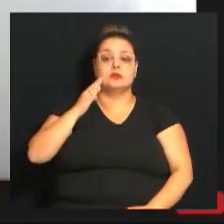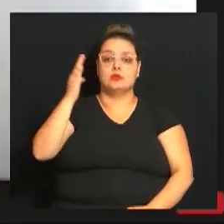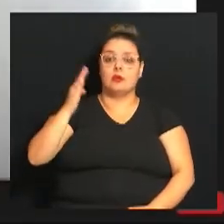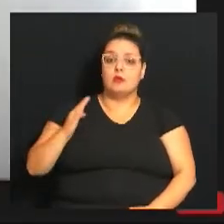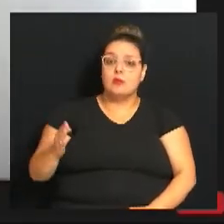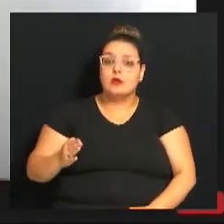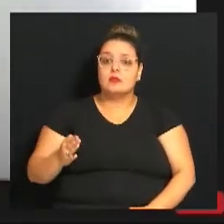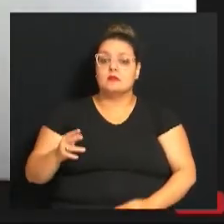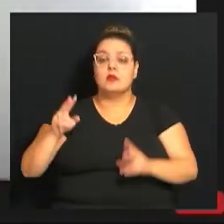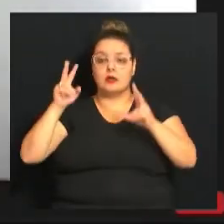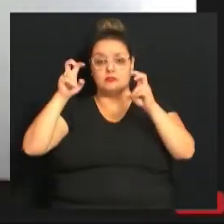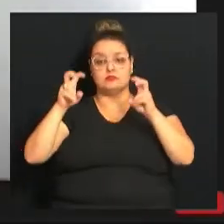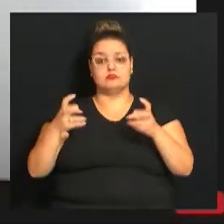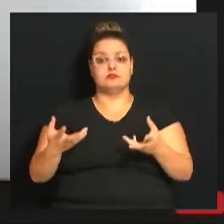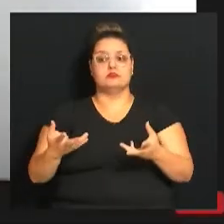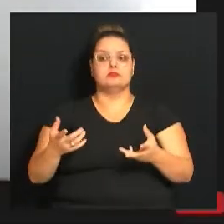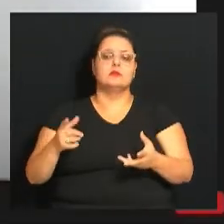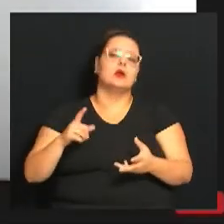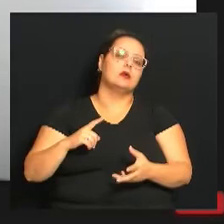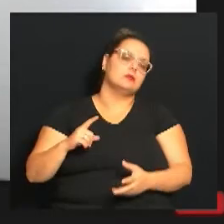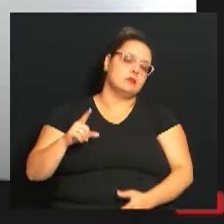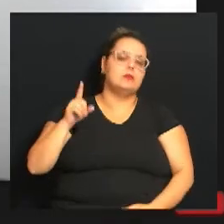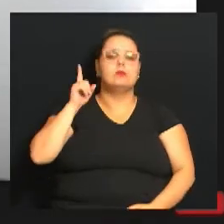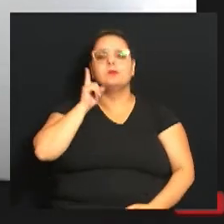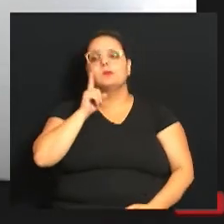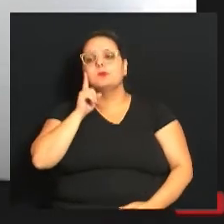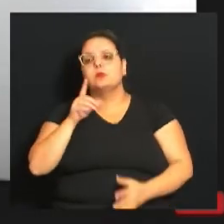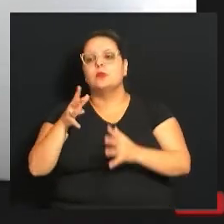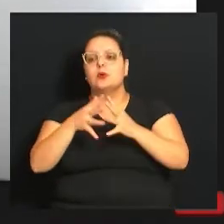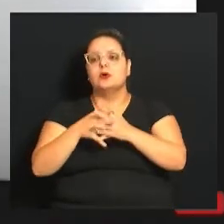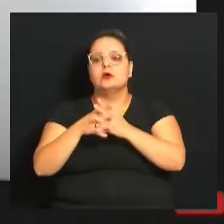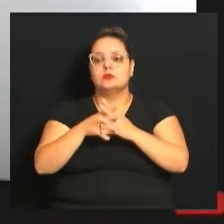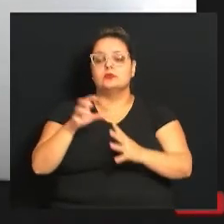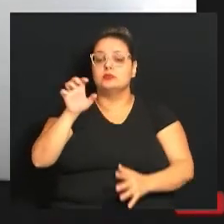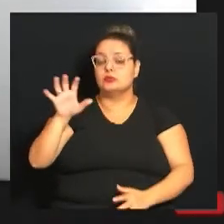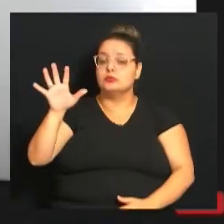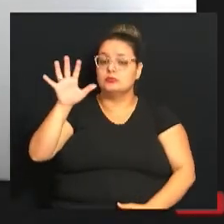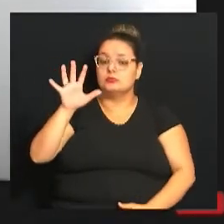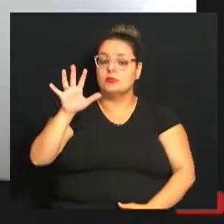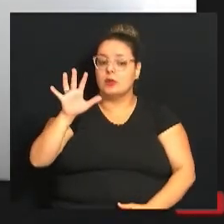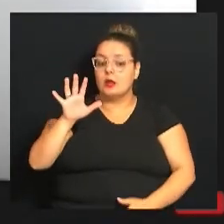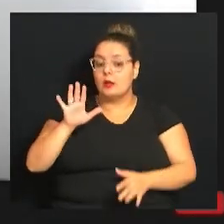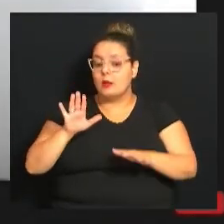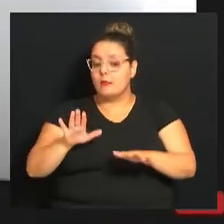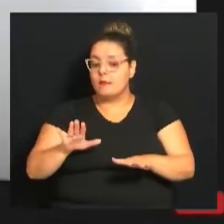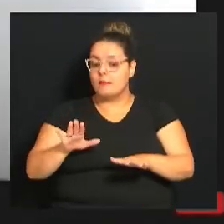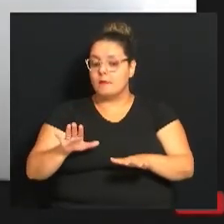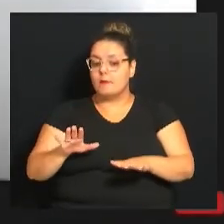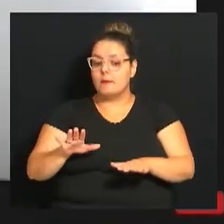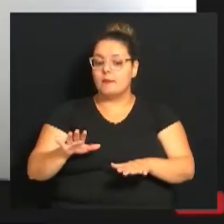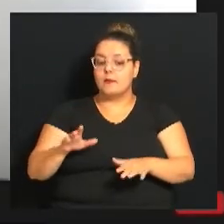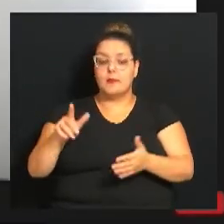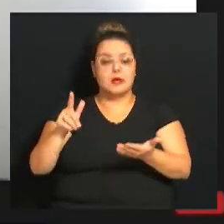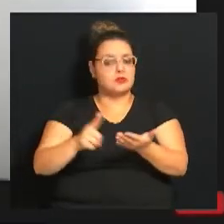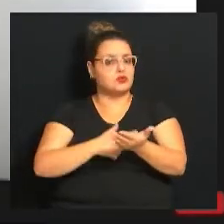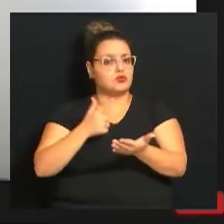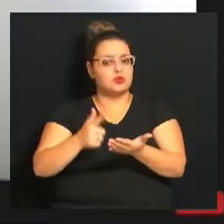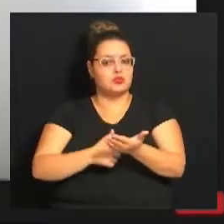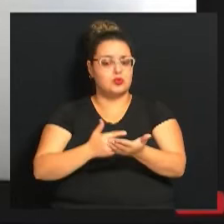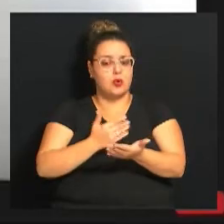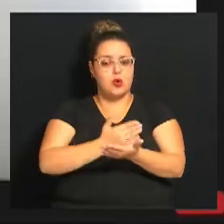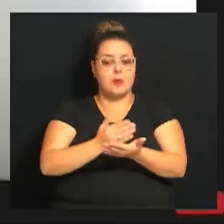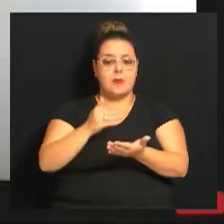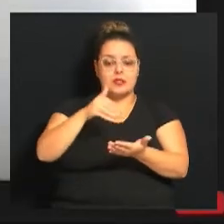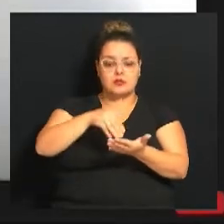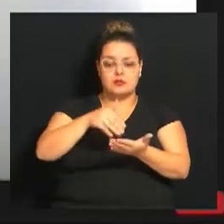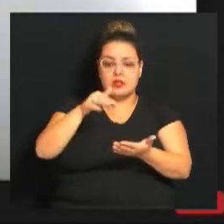tema. Tem coisa lá nos Estados Unidos, tem alguns europeus, mas ninguém ainda colocou isso num livro com começo, meio e fim, com história,